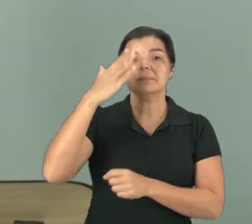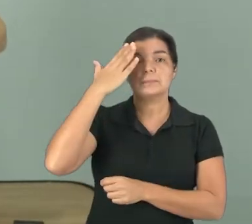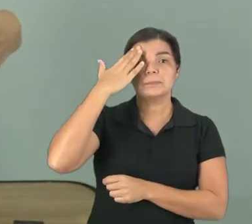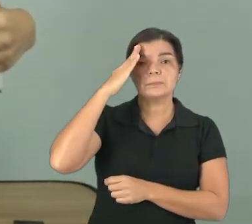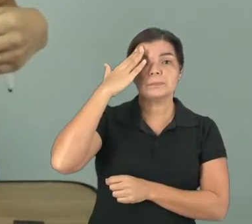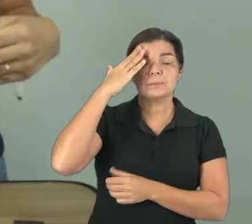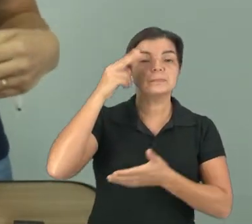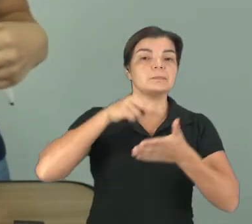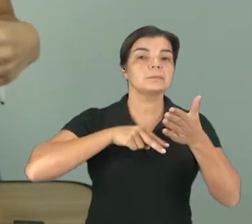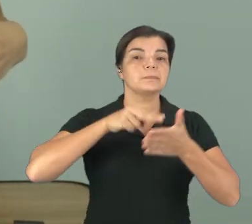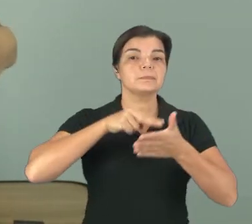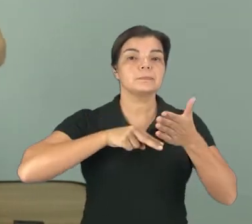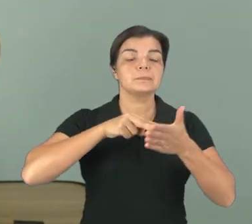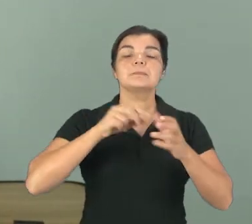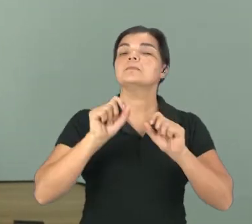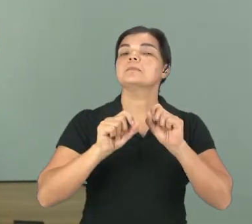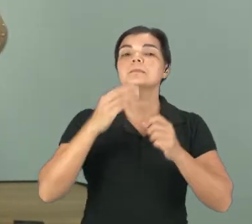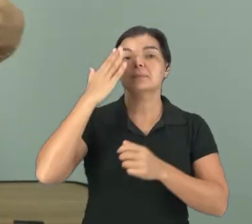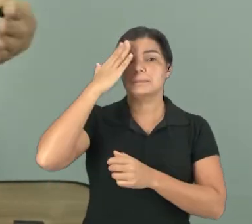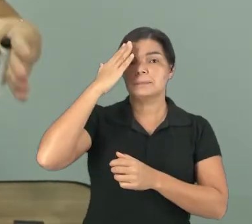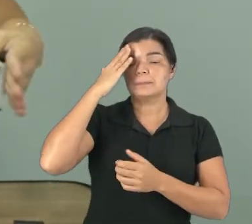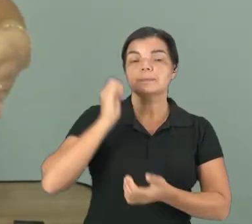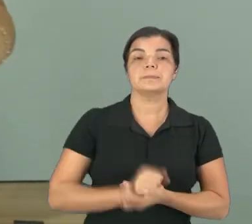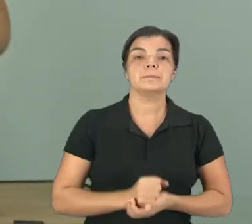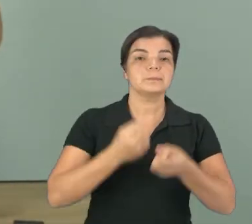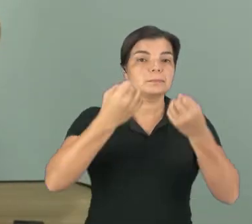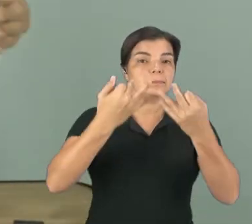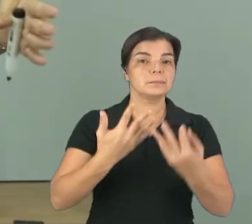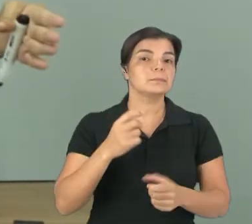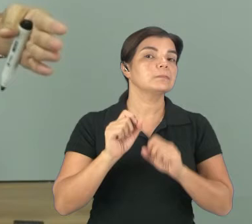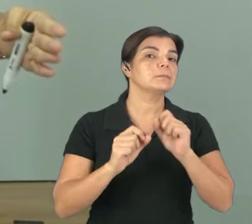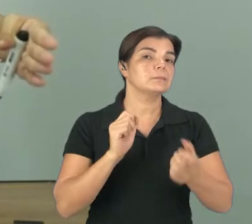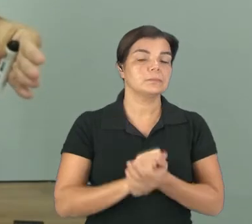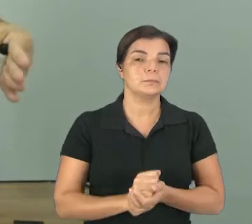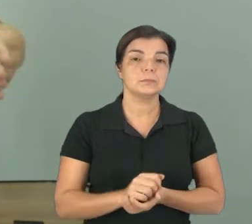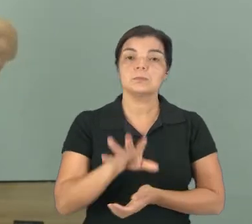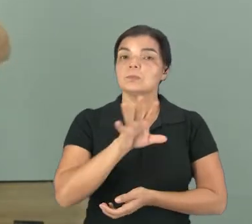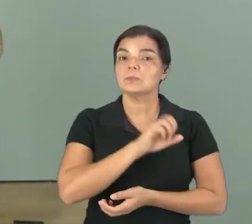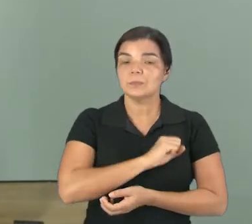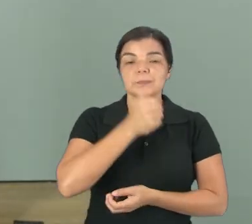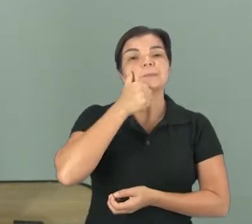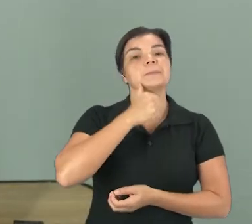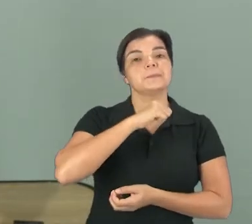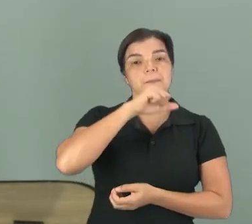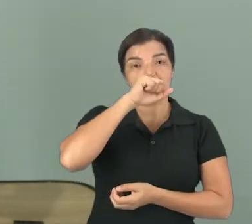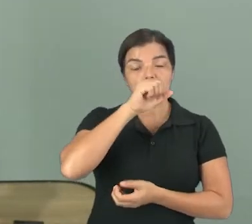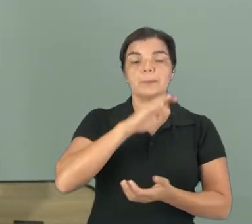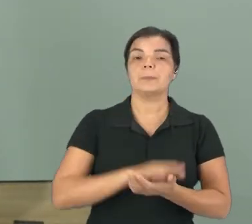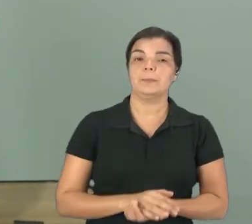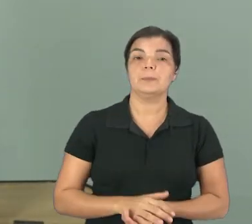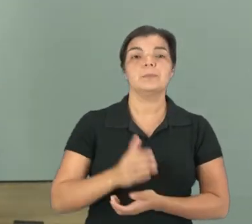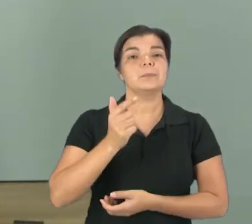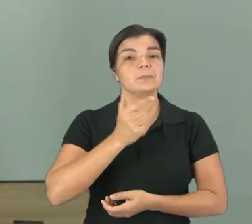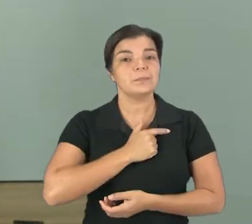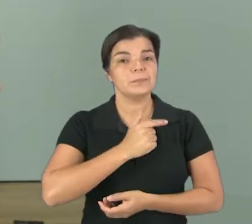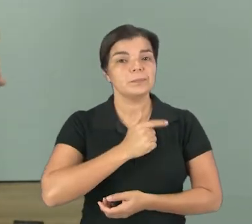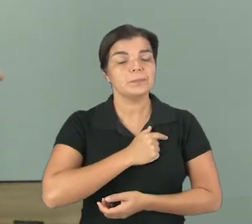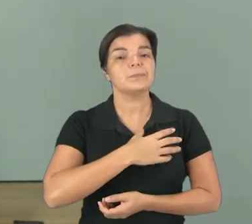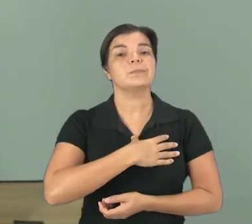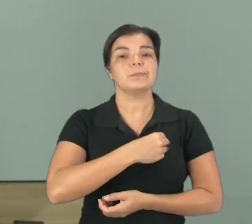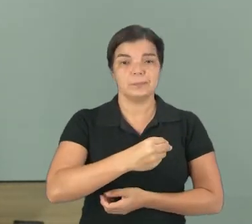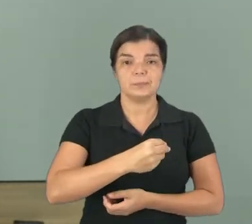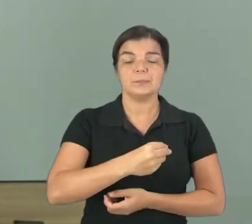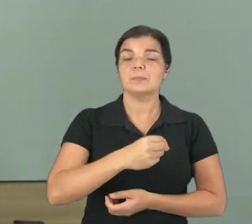compreende a partir da leitura da moral da história? Aqui está dizendo, é como o amor de mãe, não é mesmo? Por mais feio que o